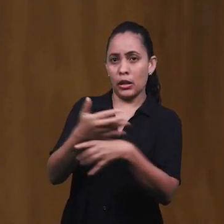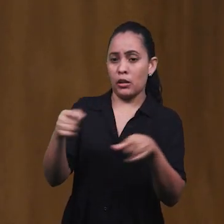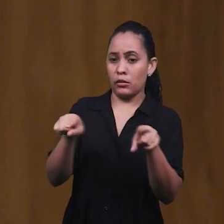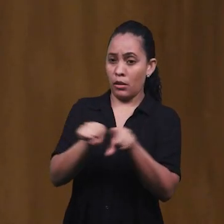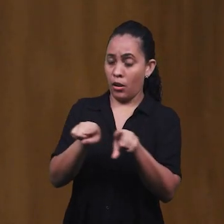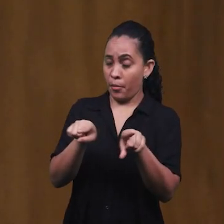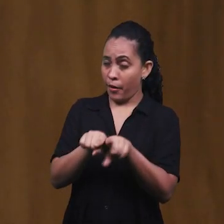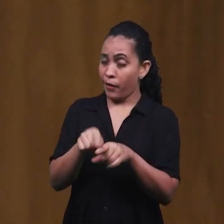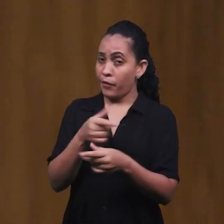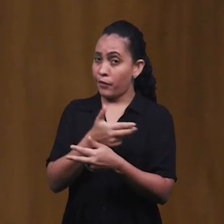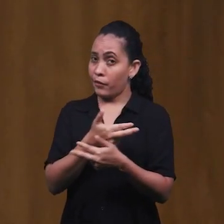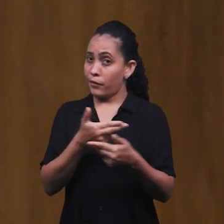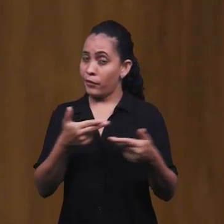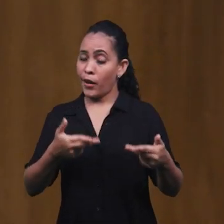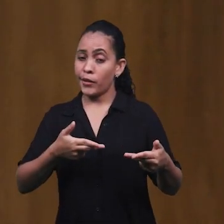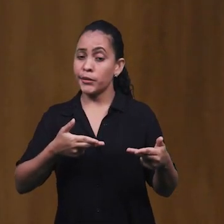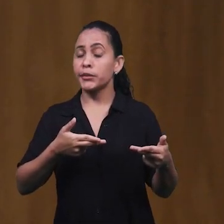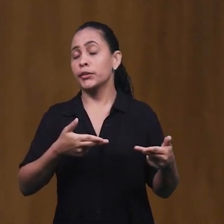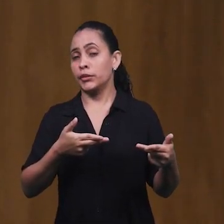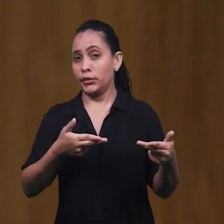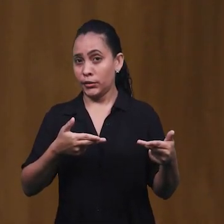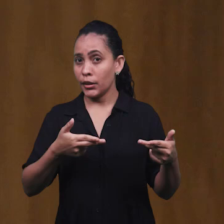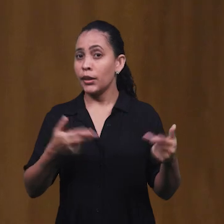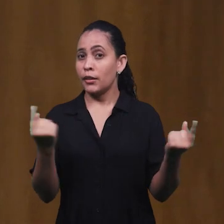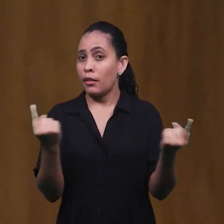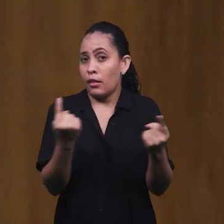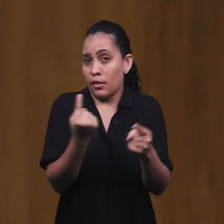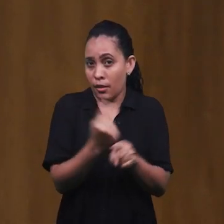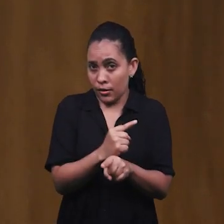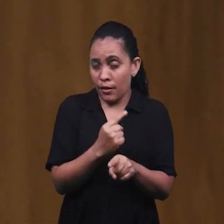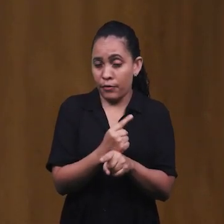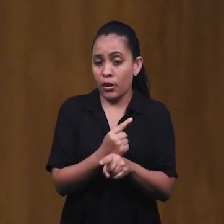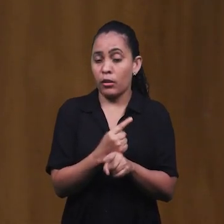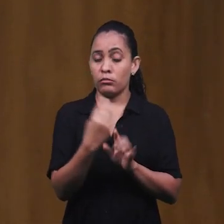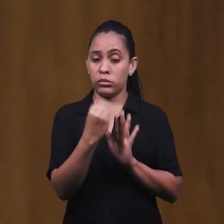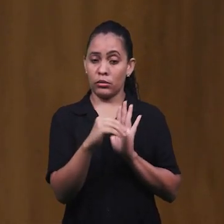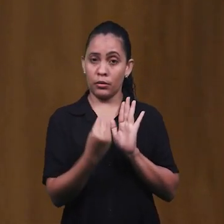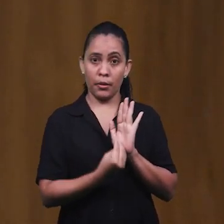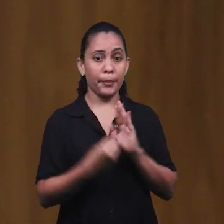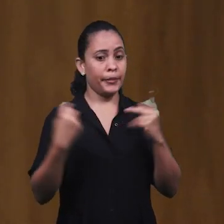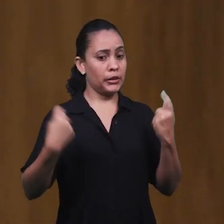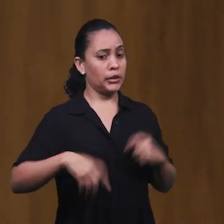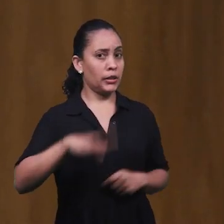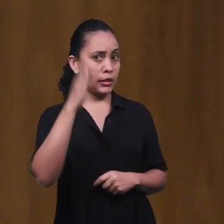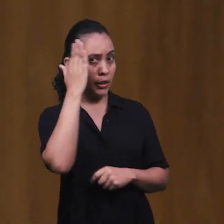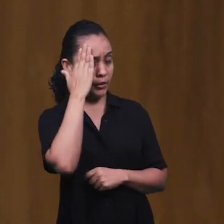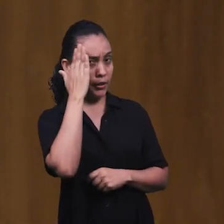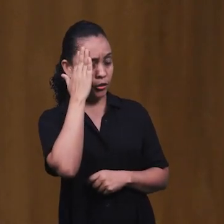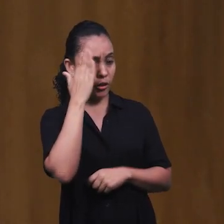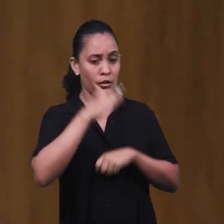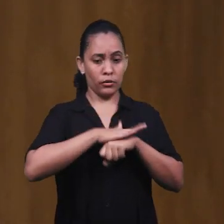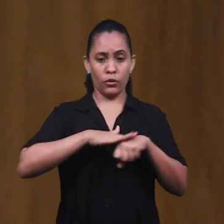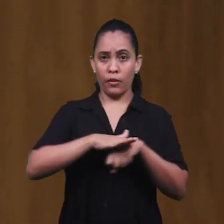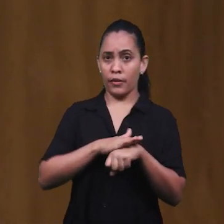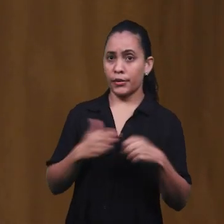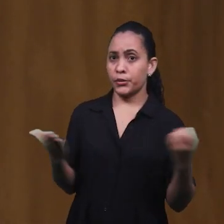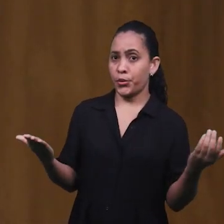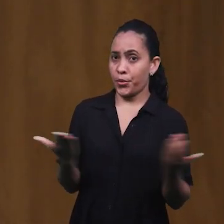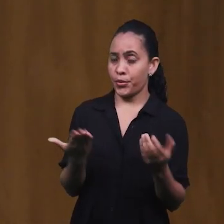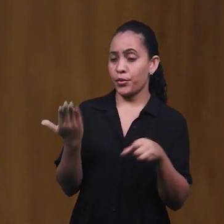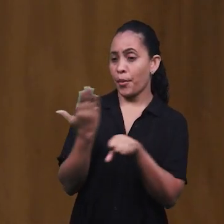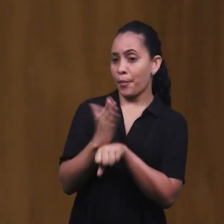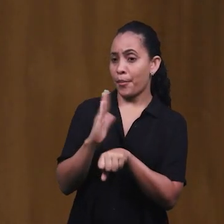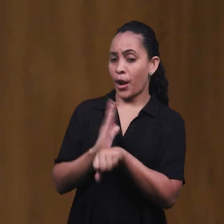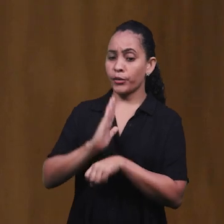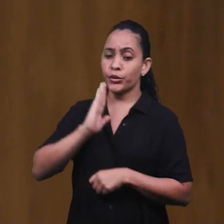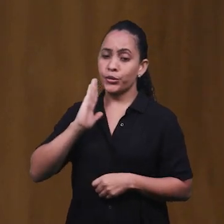muitos desafios de convivência e questões jurídicas que precisam ser bem compreendidas. Nessa conversa, vamos falar de forma prática